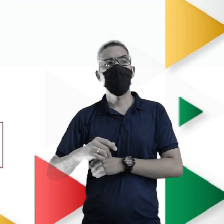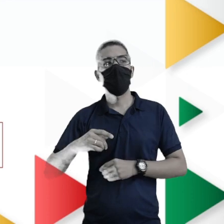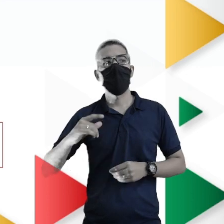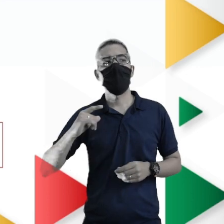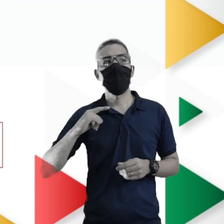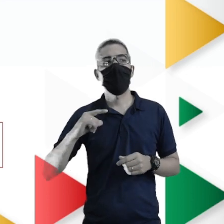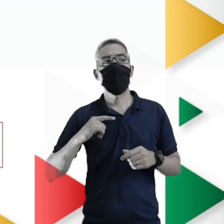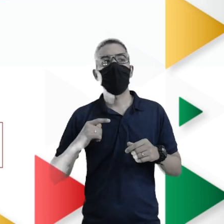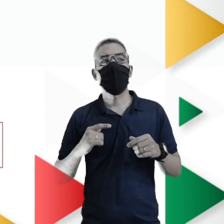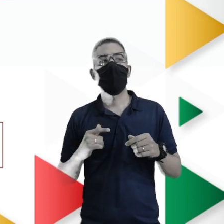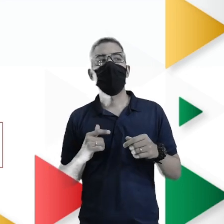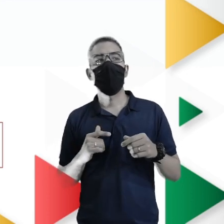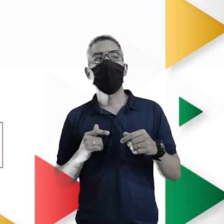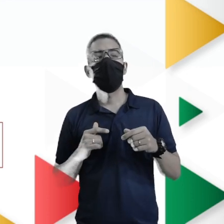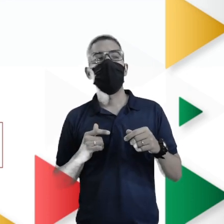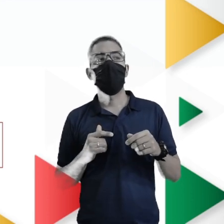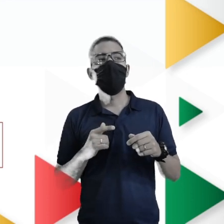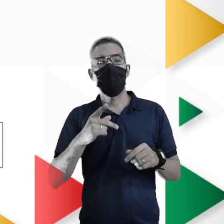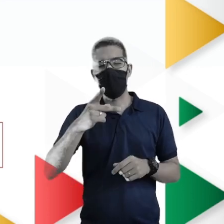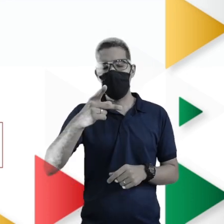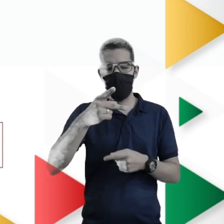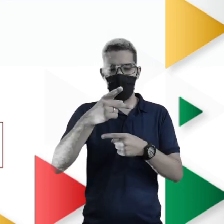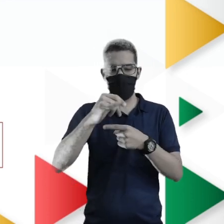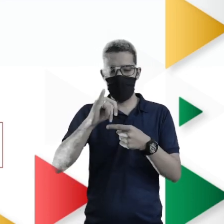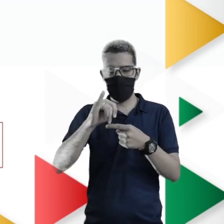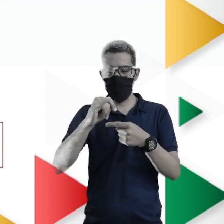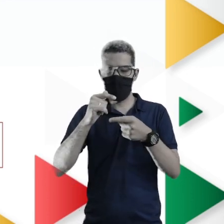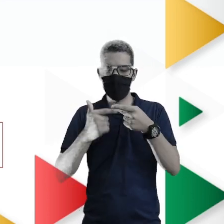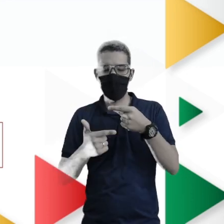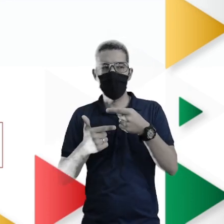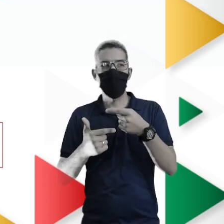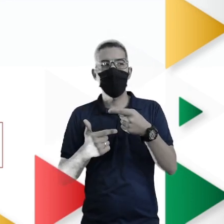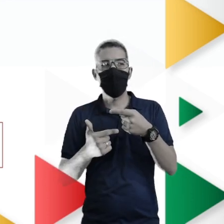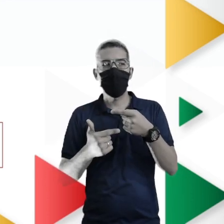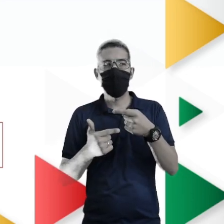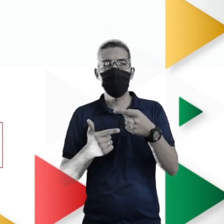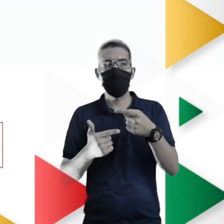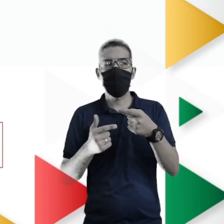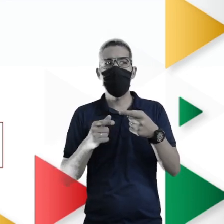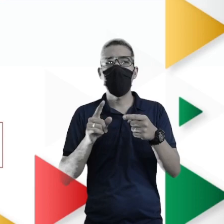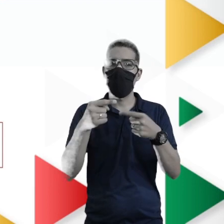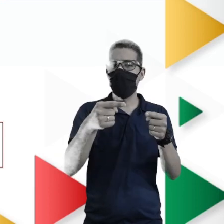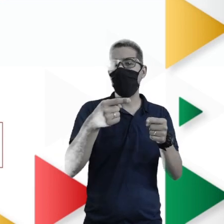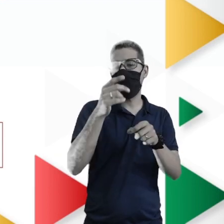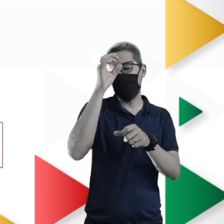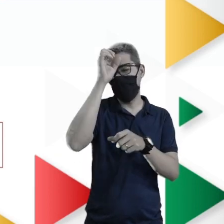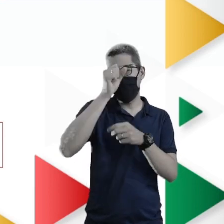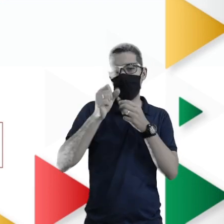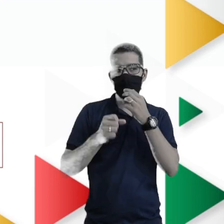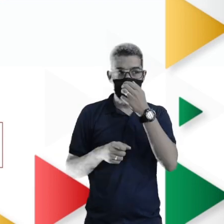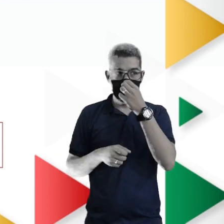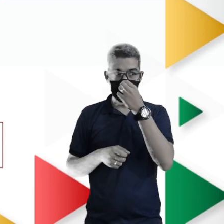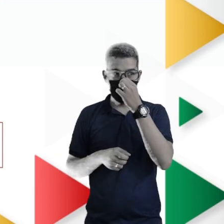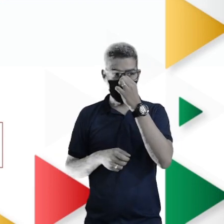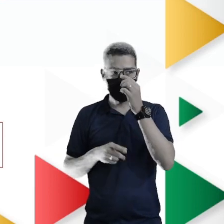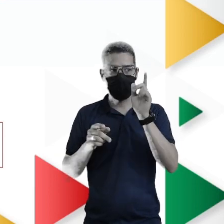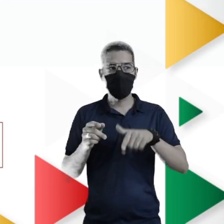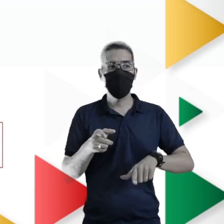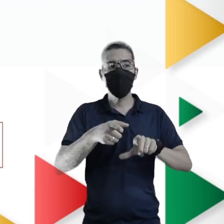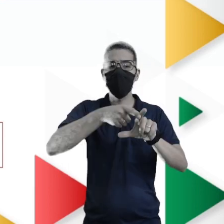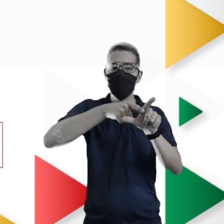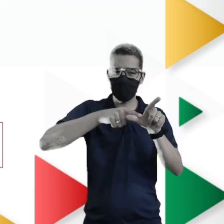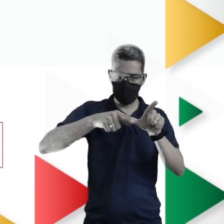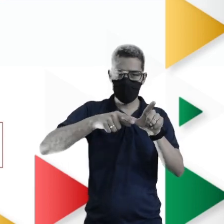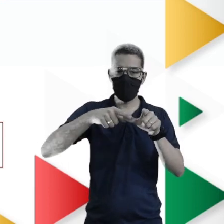ou π sobre 2. Não sabe ainda o que é π sobre 2? Se preocupa não, você vai aprender, relaxa aí. E o ângulo de 1/4